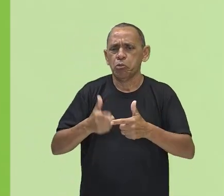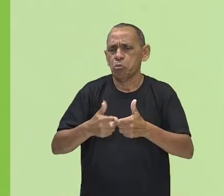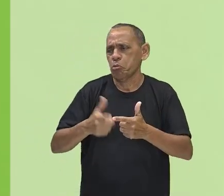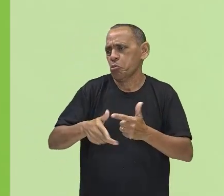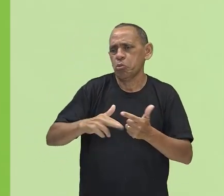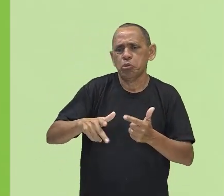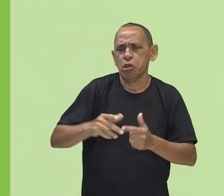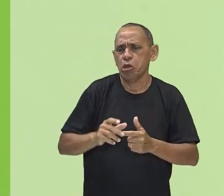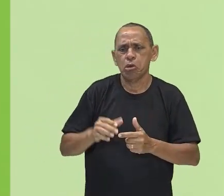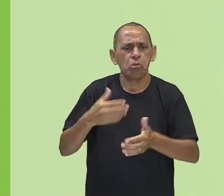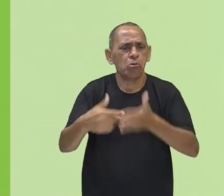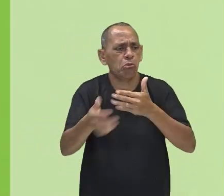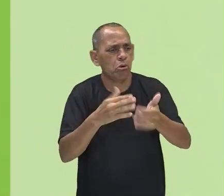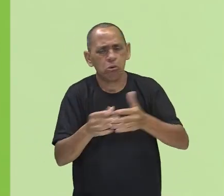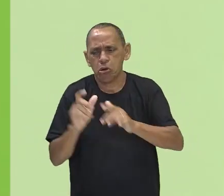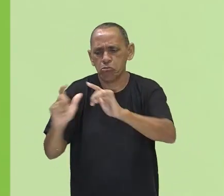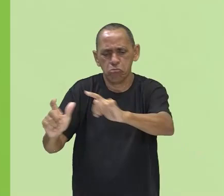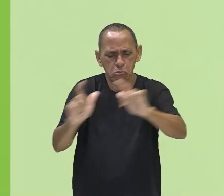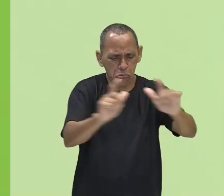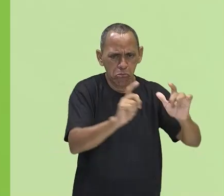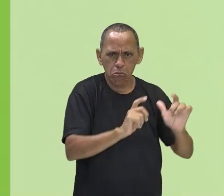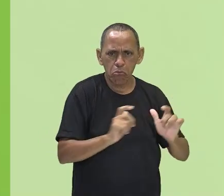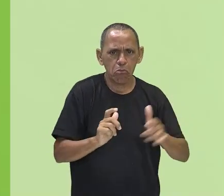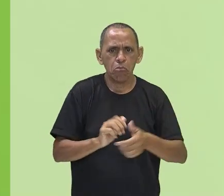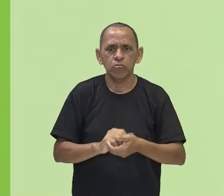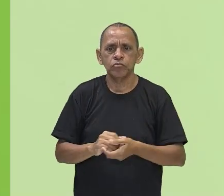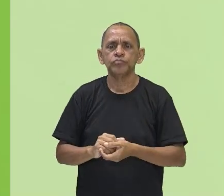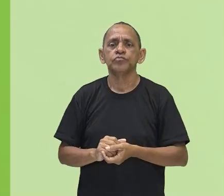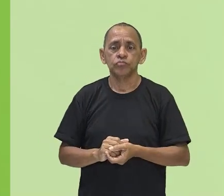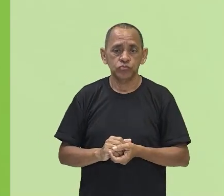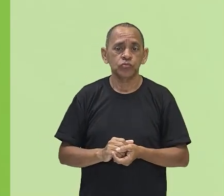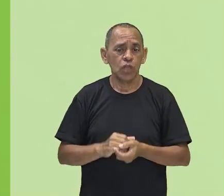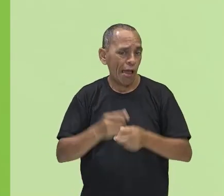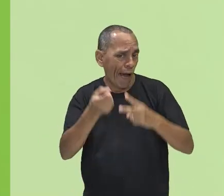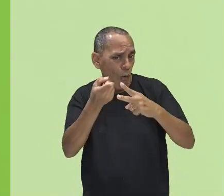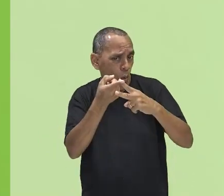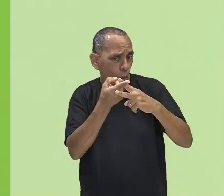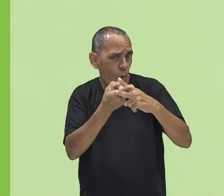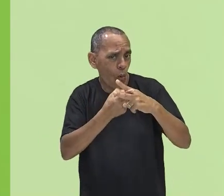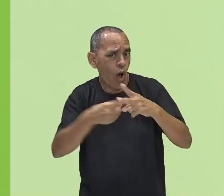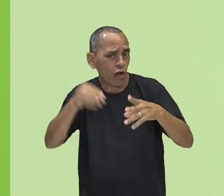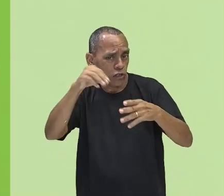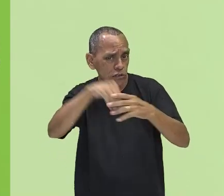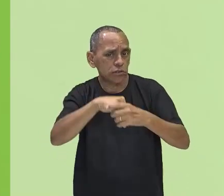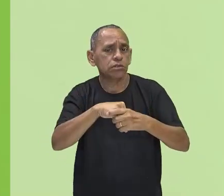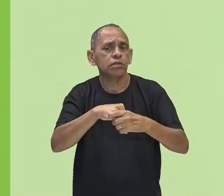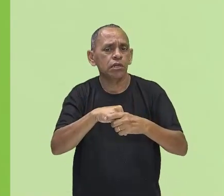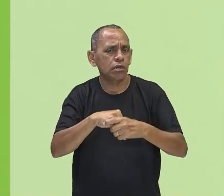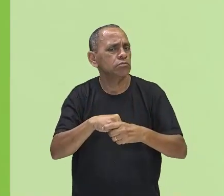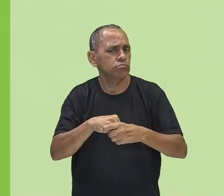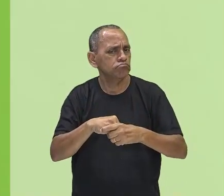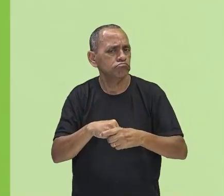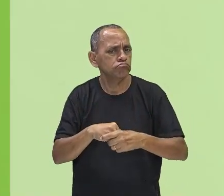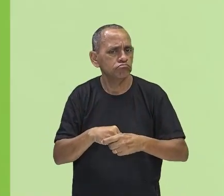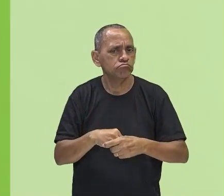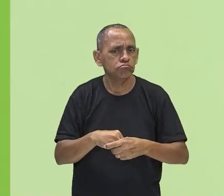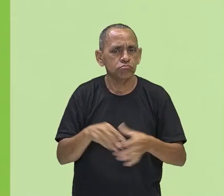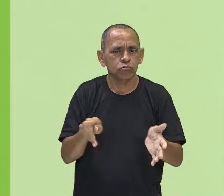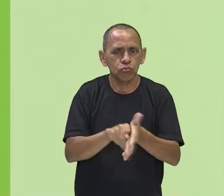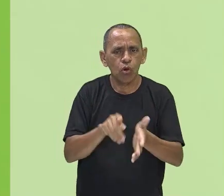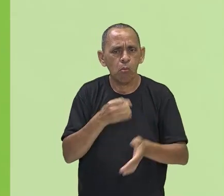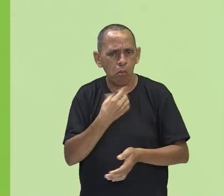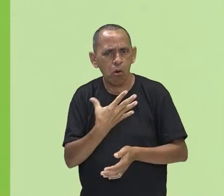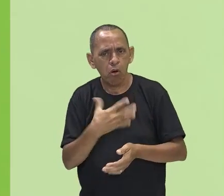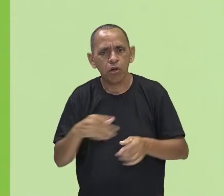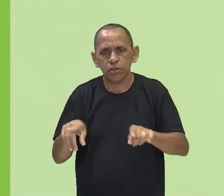em relação à lente, claro, dentro de um ângulo aceitável, né? Não dá também para você colocar em qualquer lugar, não é? Mas